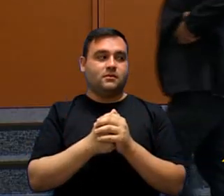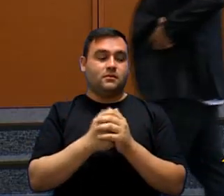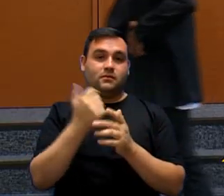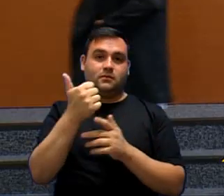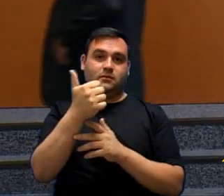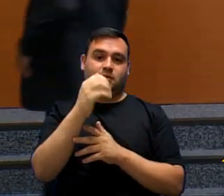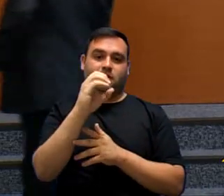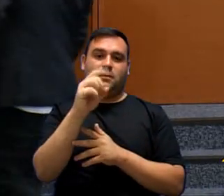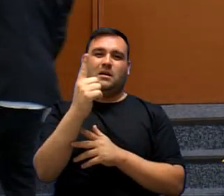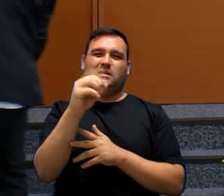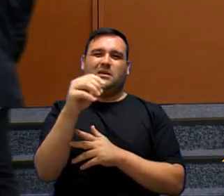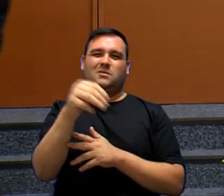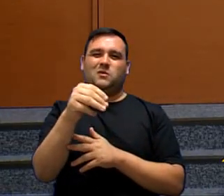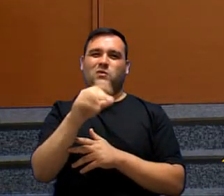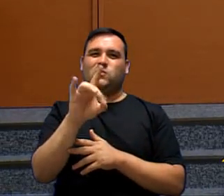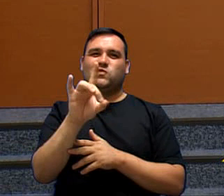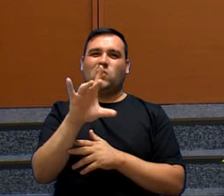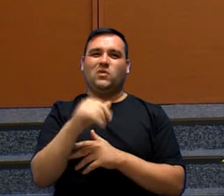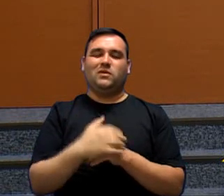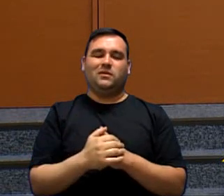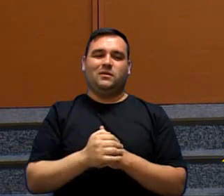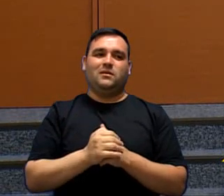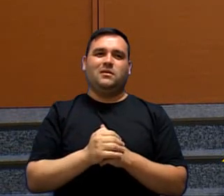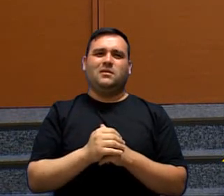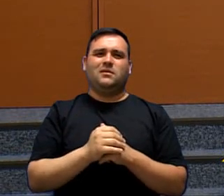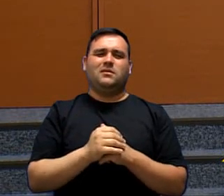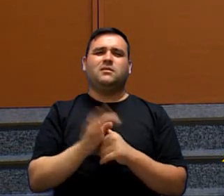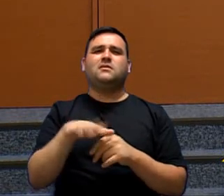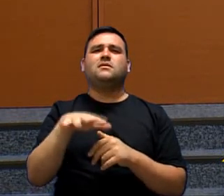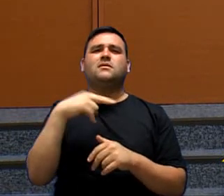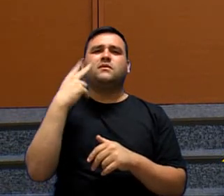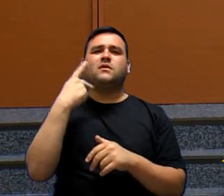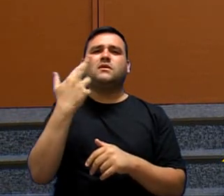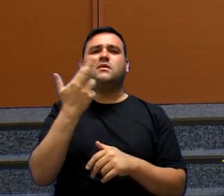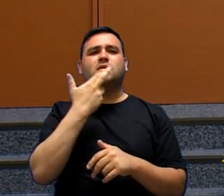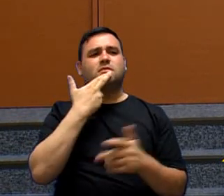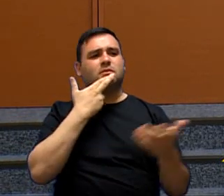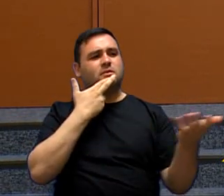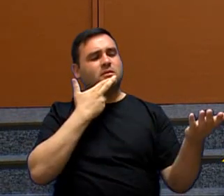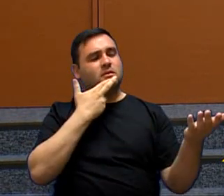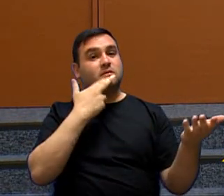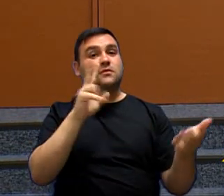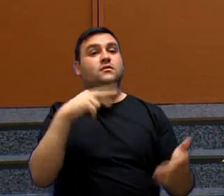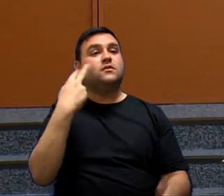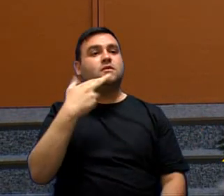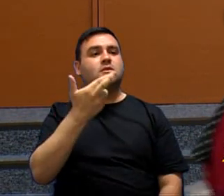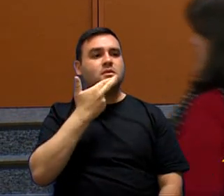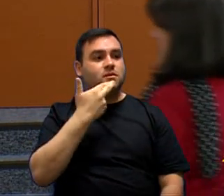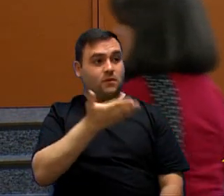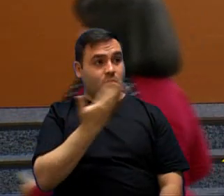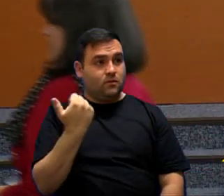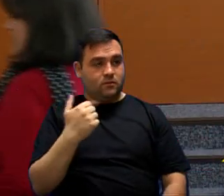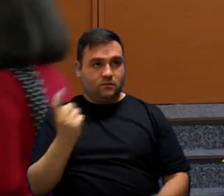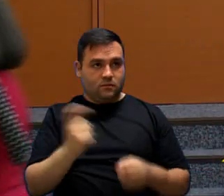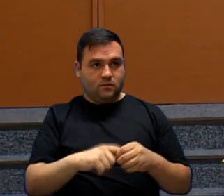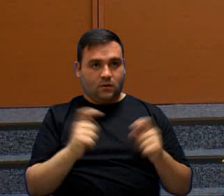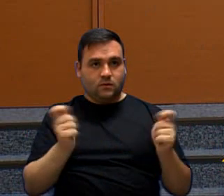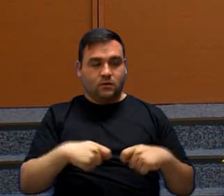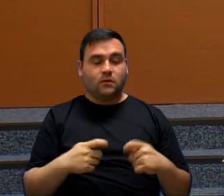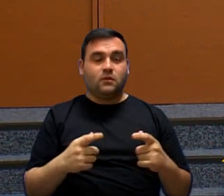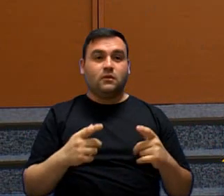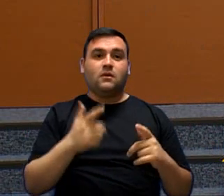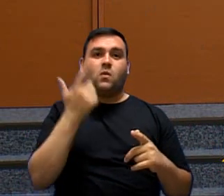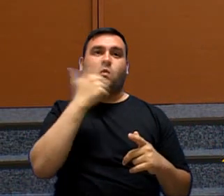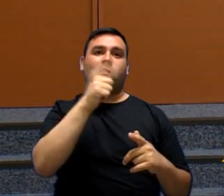10 minutinhos só? Só para... Os minutos... Vereador Manga! Vereador Manga, o senhor pode voltar ao plenário?